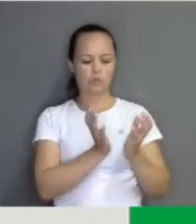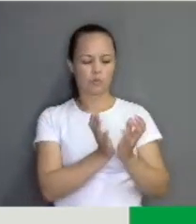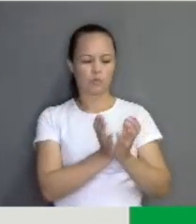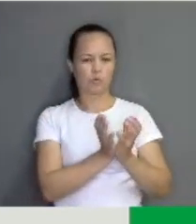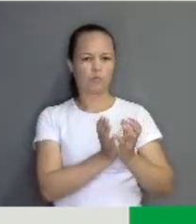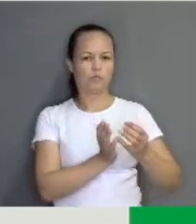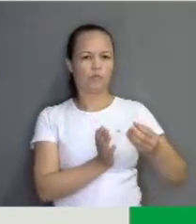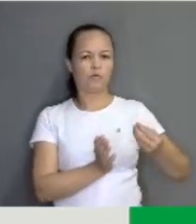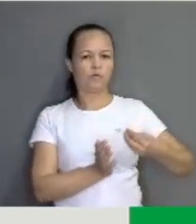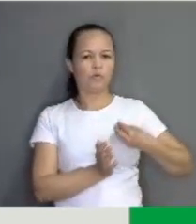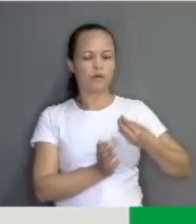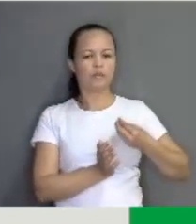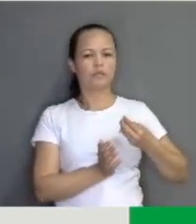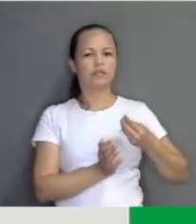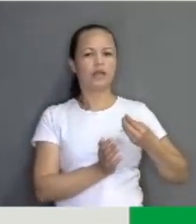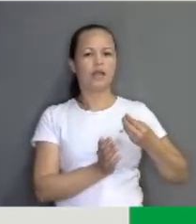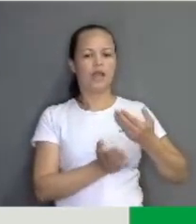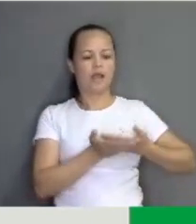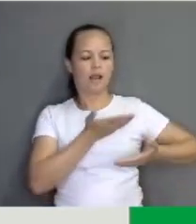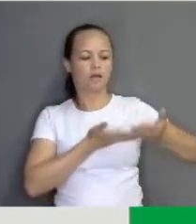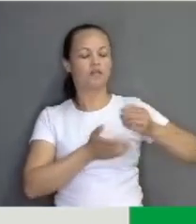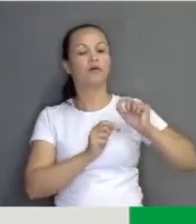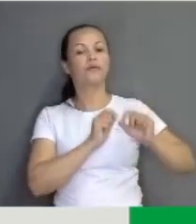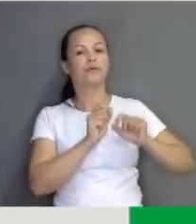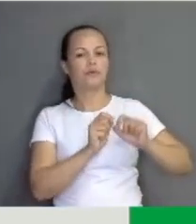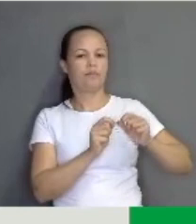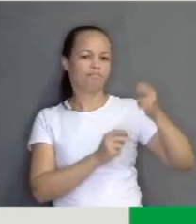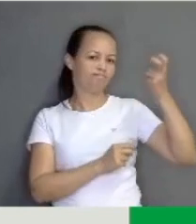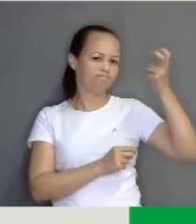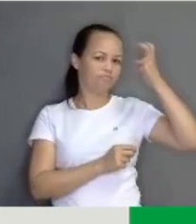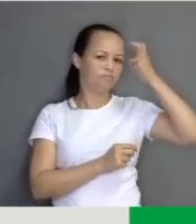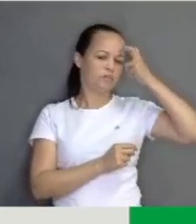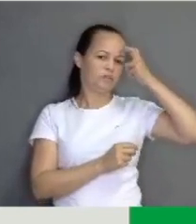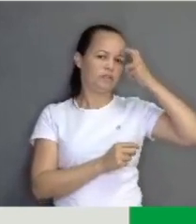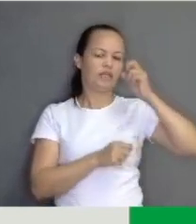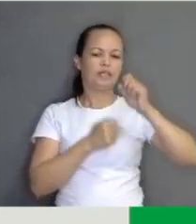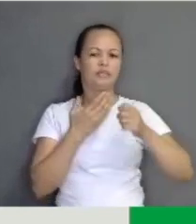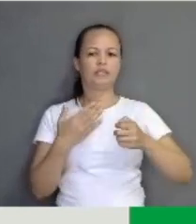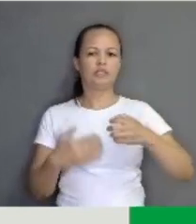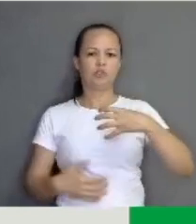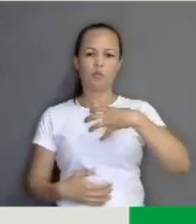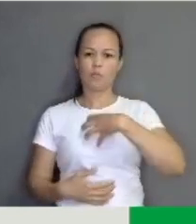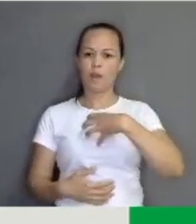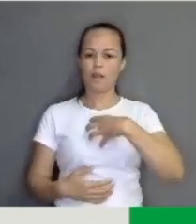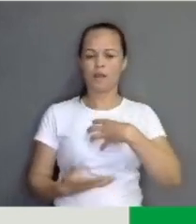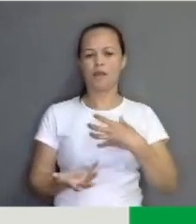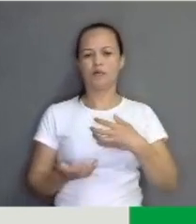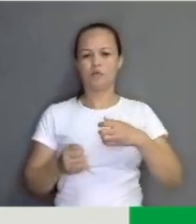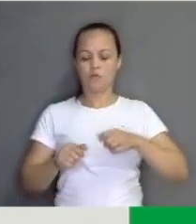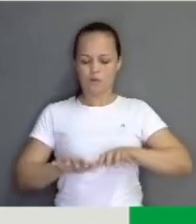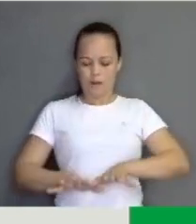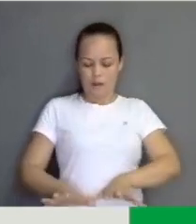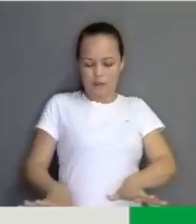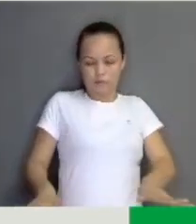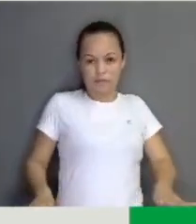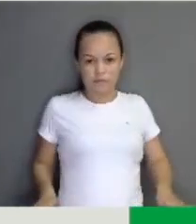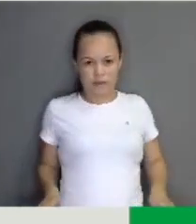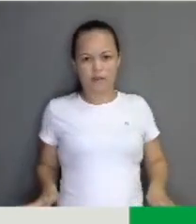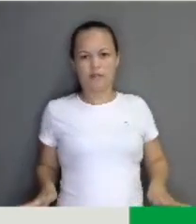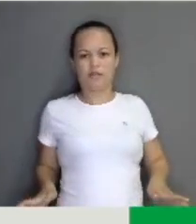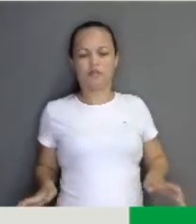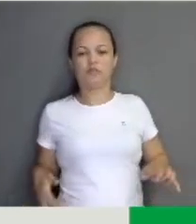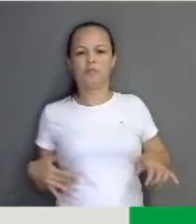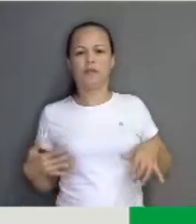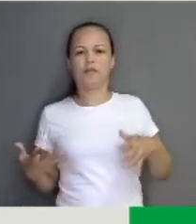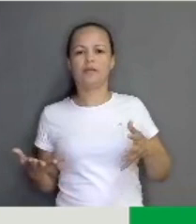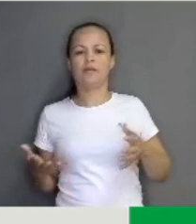relacionados à cultura. Por exemplo, existem os baianos com aquelas saias, com aquelas roupas bem grandonas,